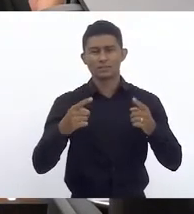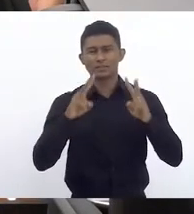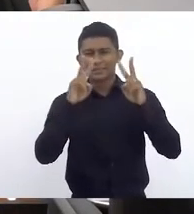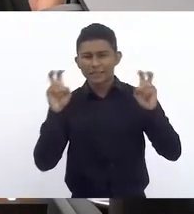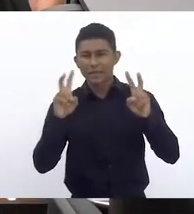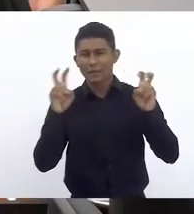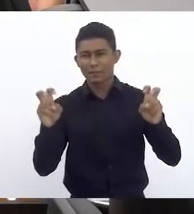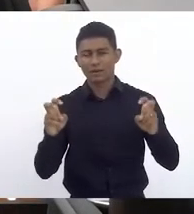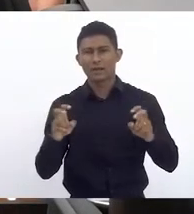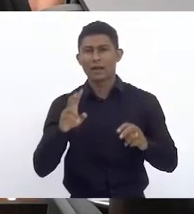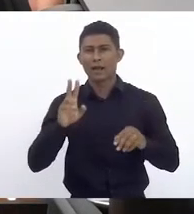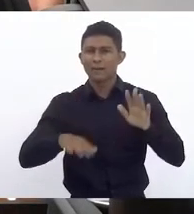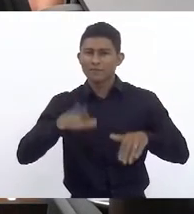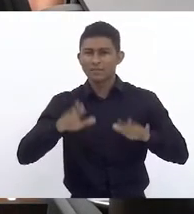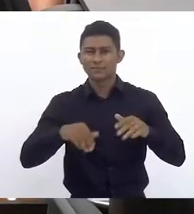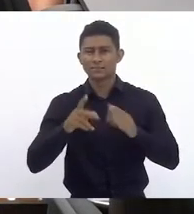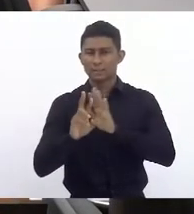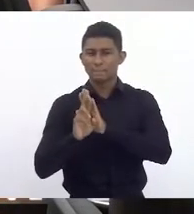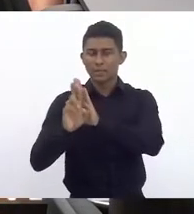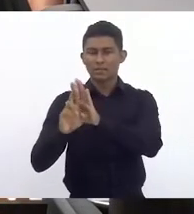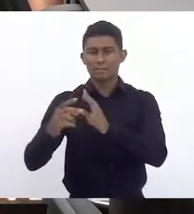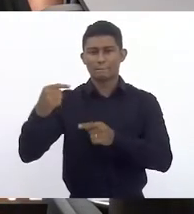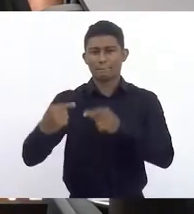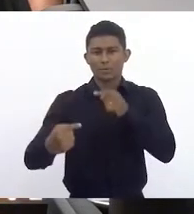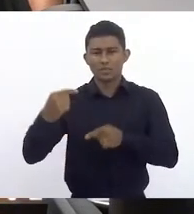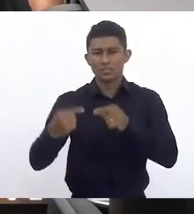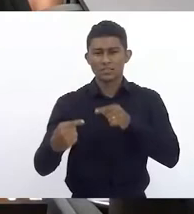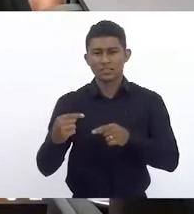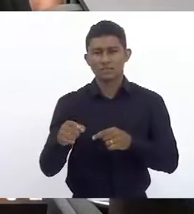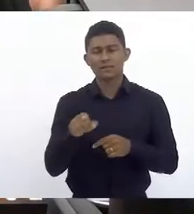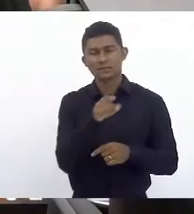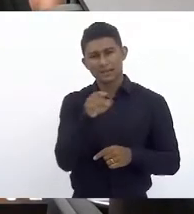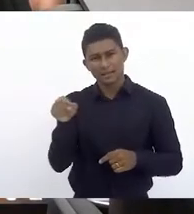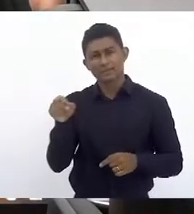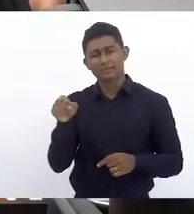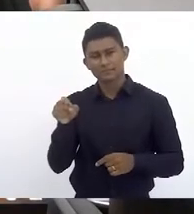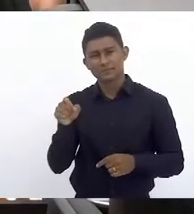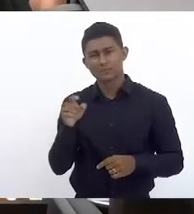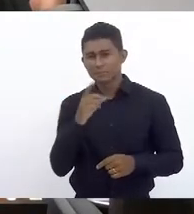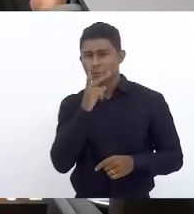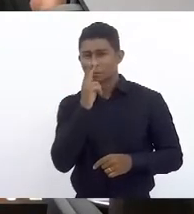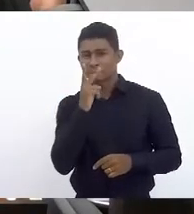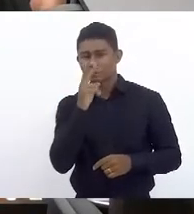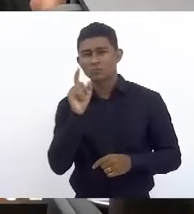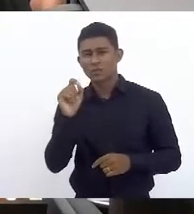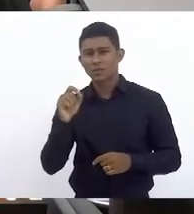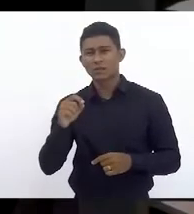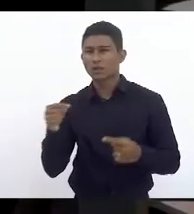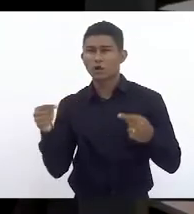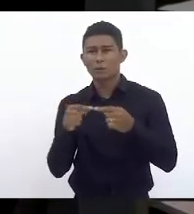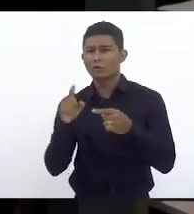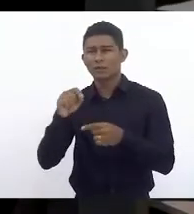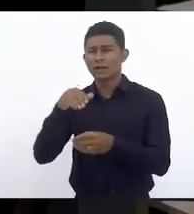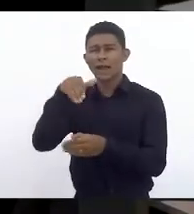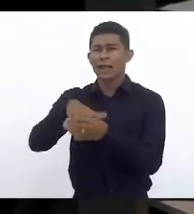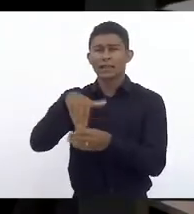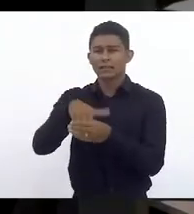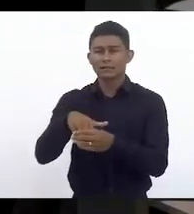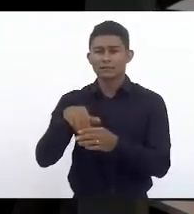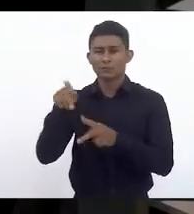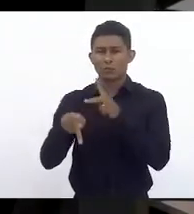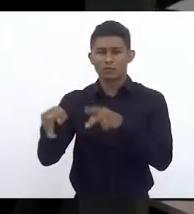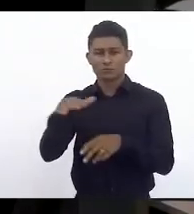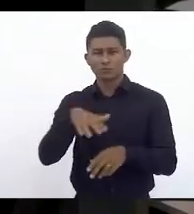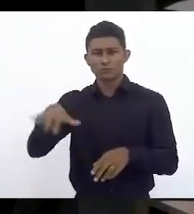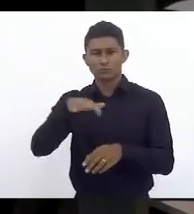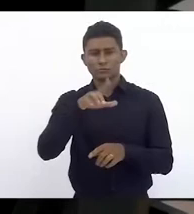políticas que são consideradas políticas que as eleições consagraram, quer dizer, a população escolheu